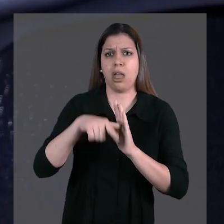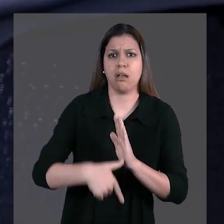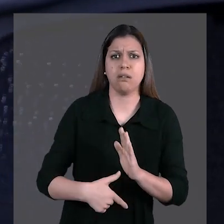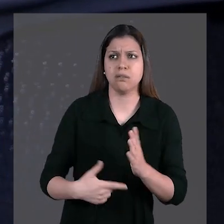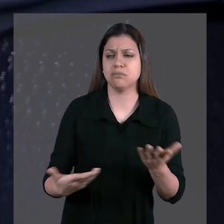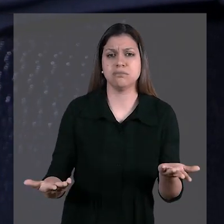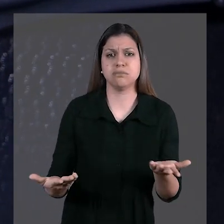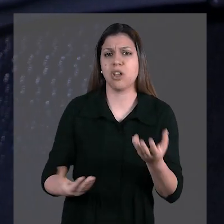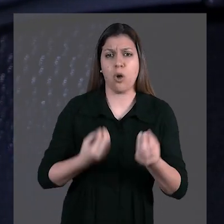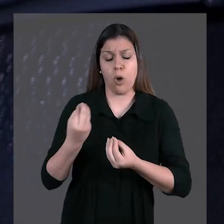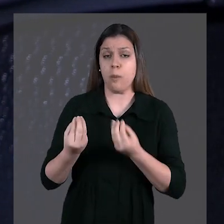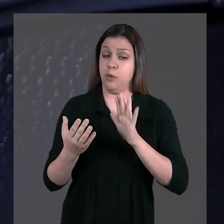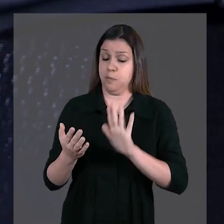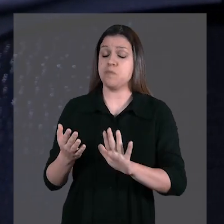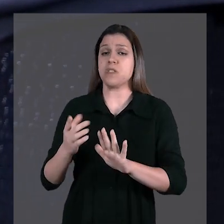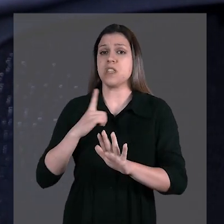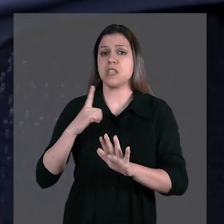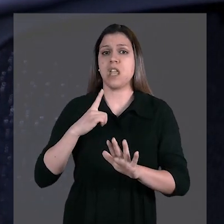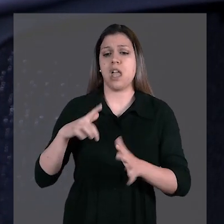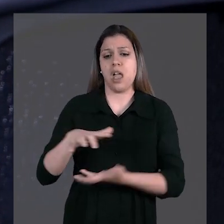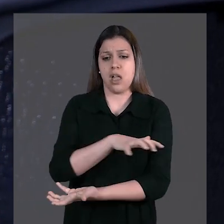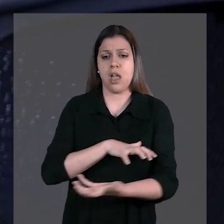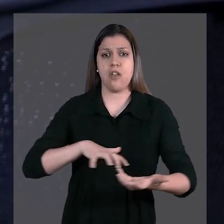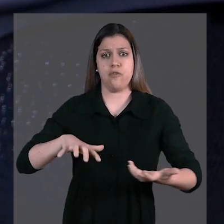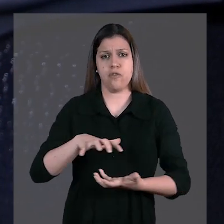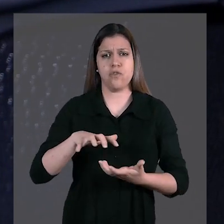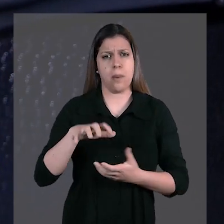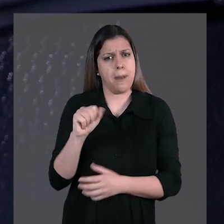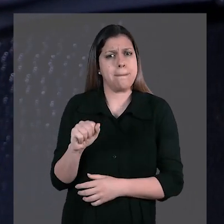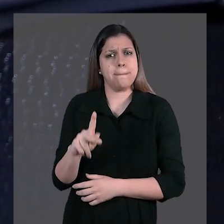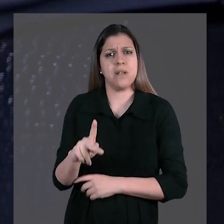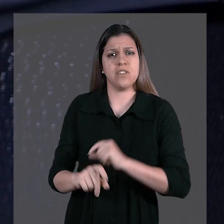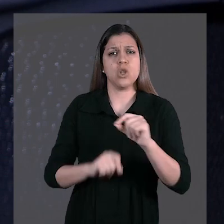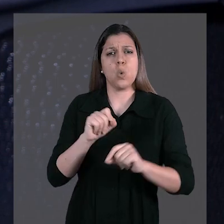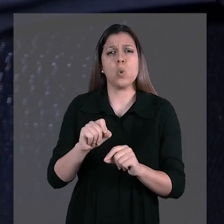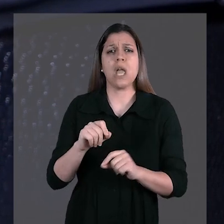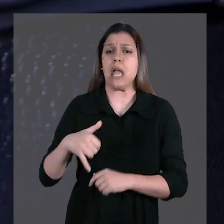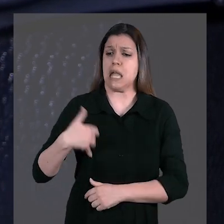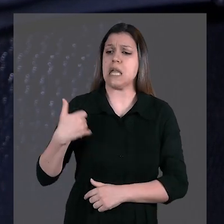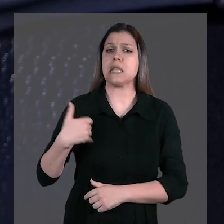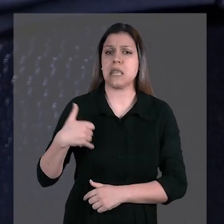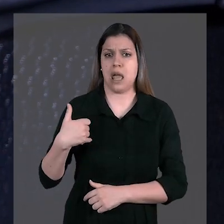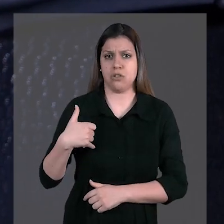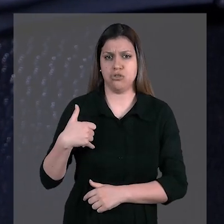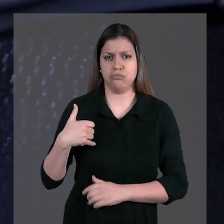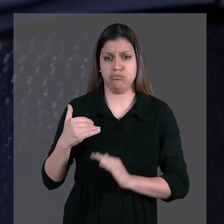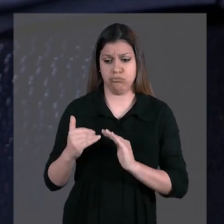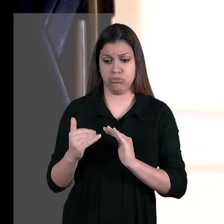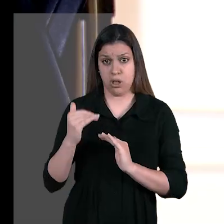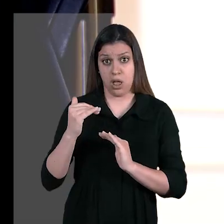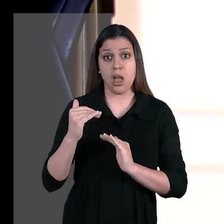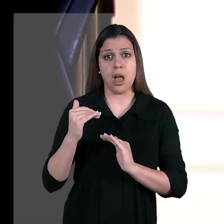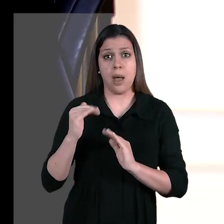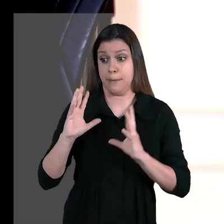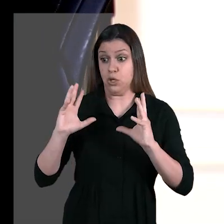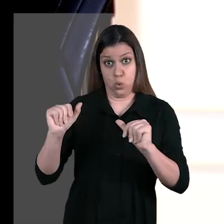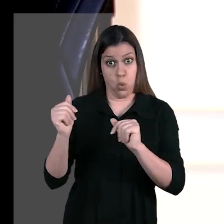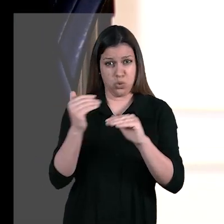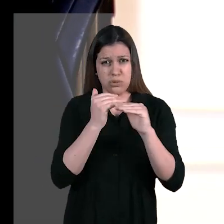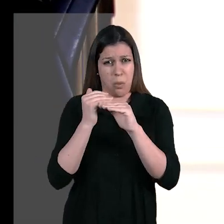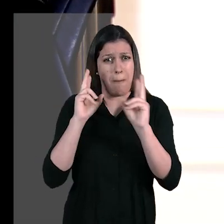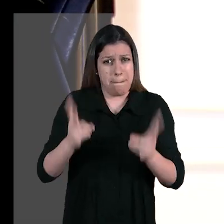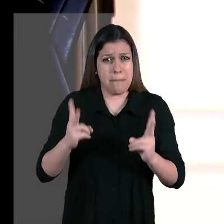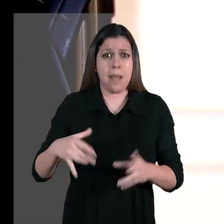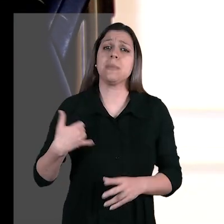fala em reforma da Previdência, o primeiro ponto que é discutido é a idade mínima. Ela vai valer para todos? Então, como